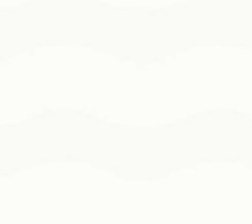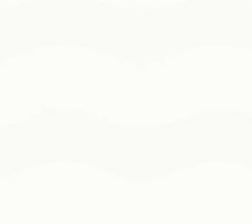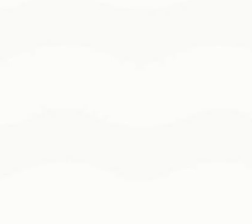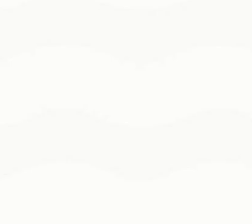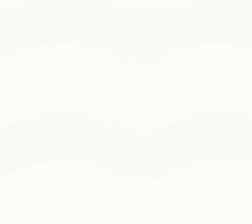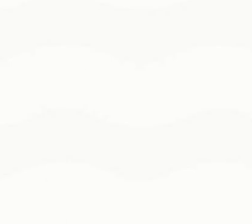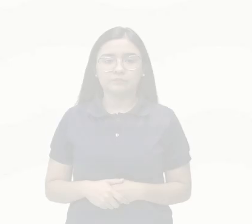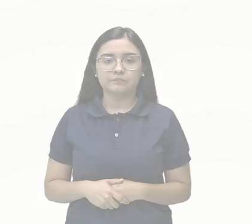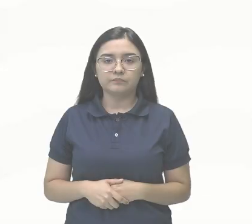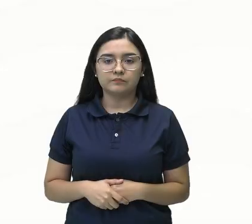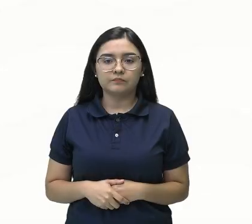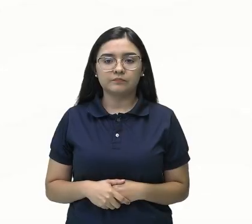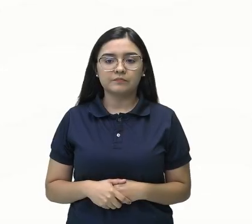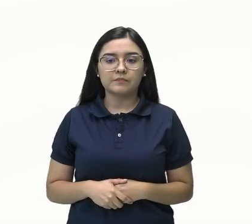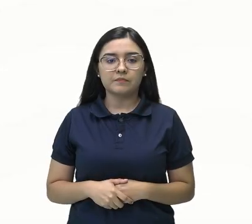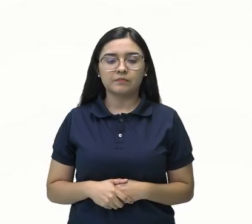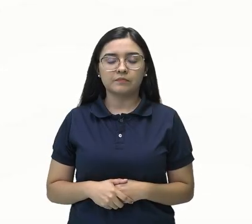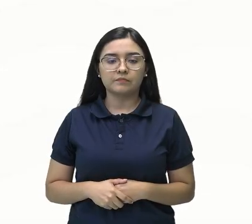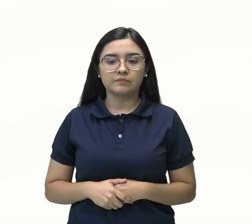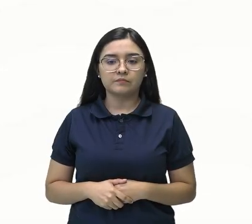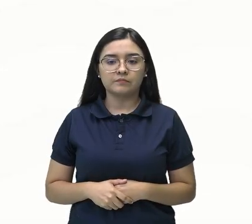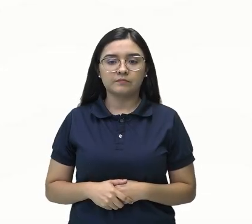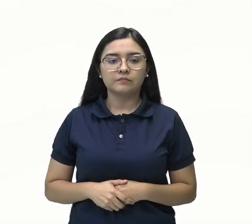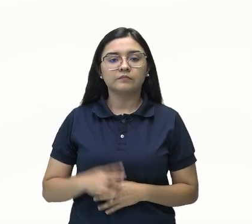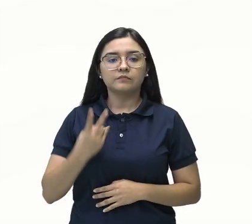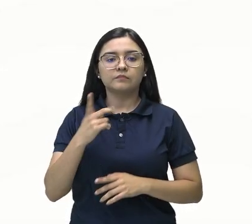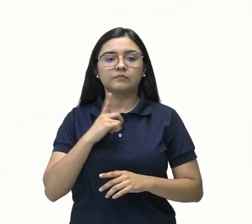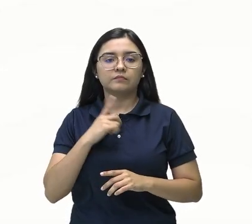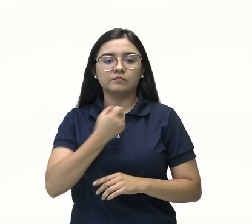inversamente proporcionais quando uma